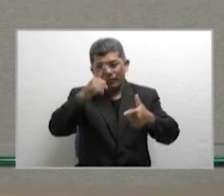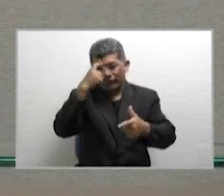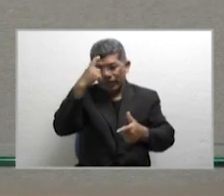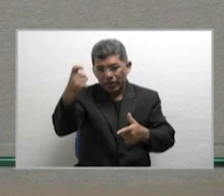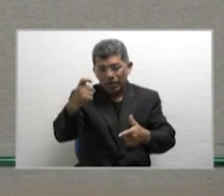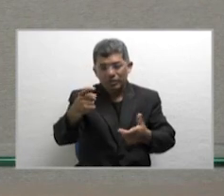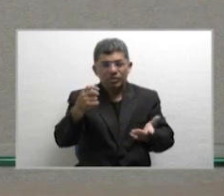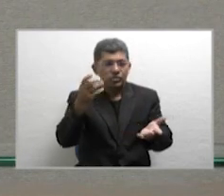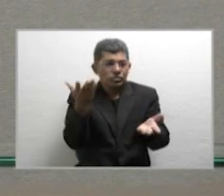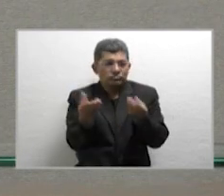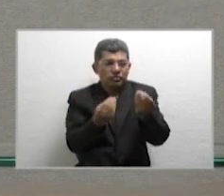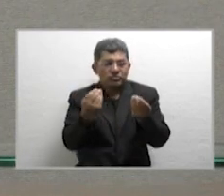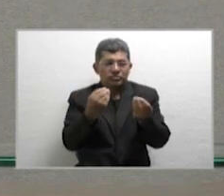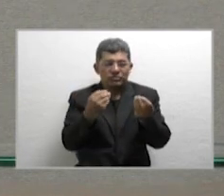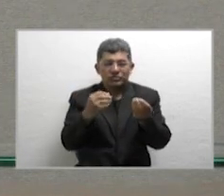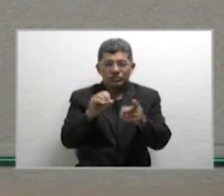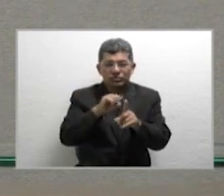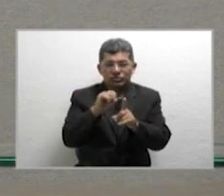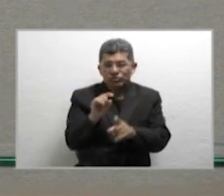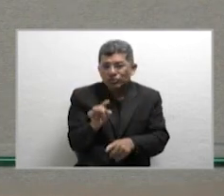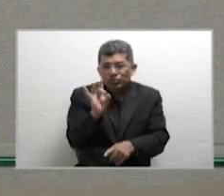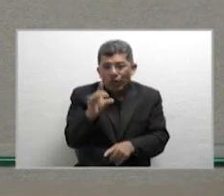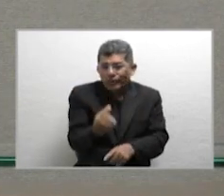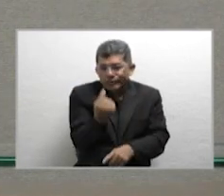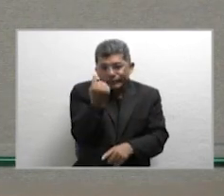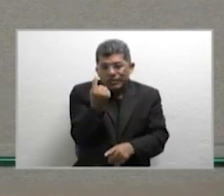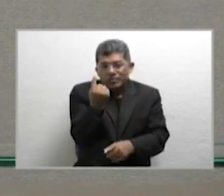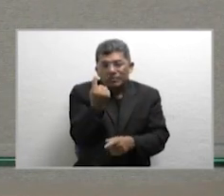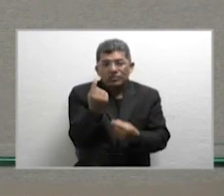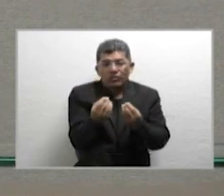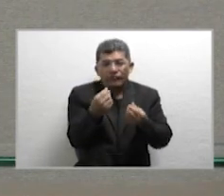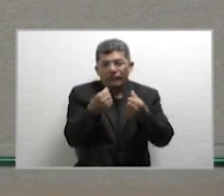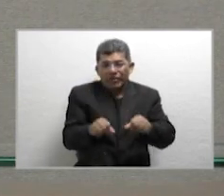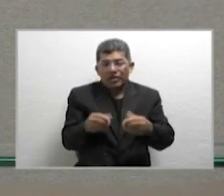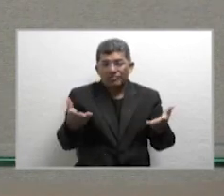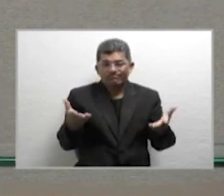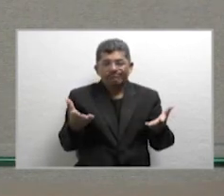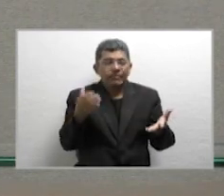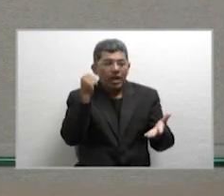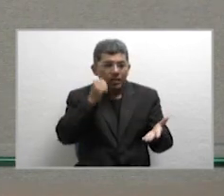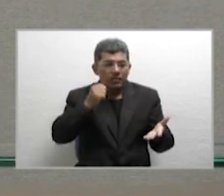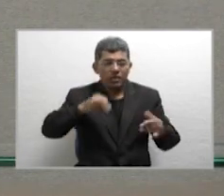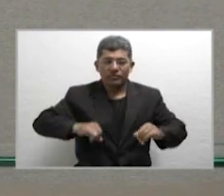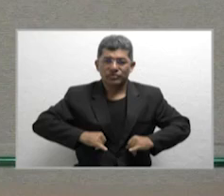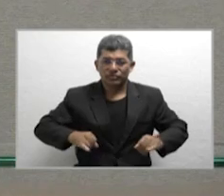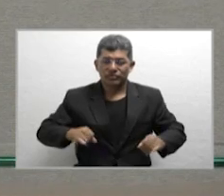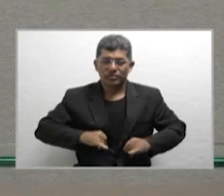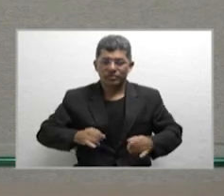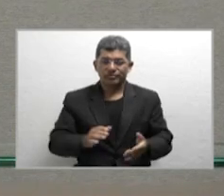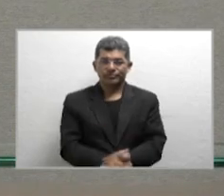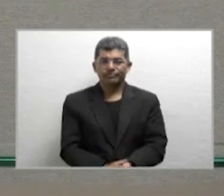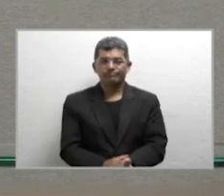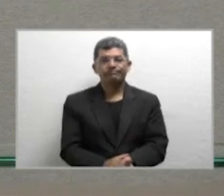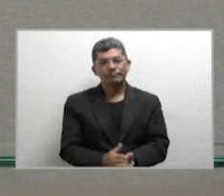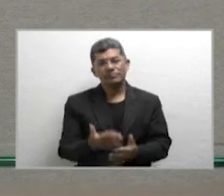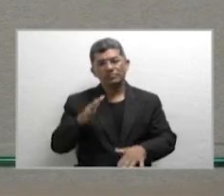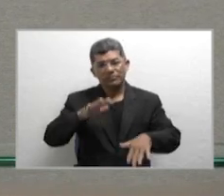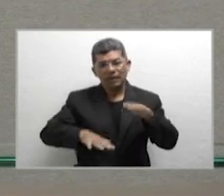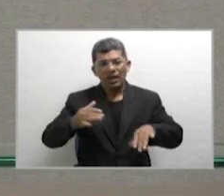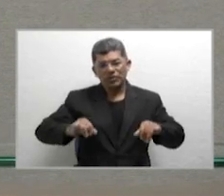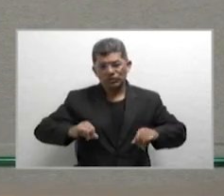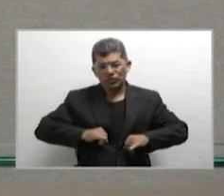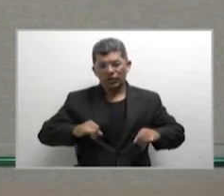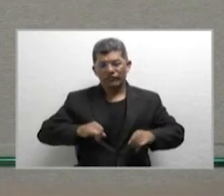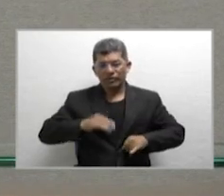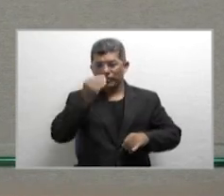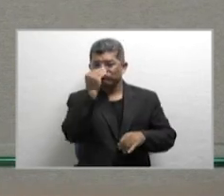de vulnerabilidade social, sozinha, tomando conta dos filhos, a mulher que está no mercado de trabalho, que às vezes sofre